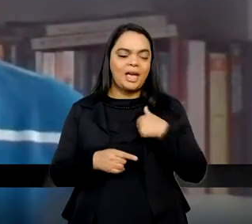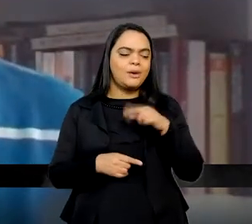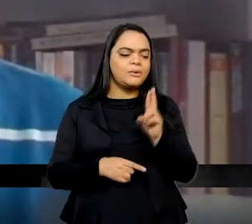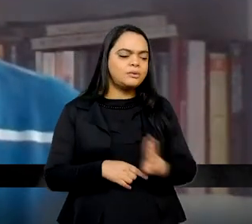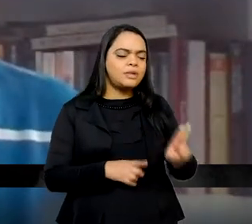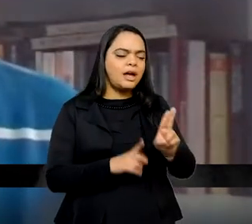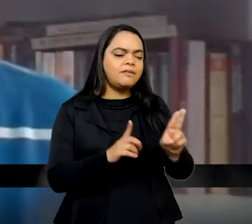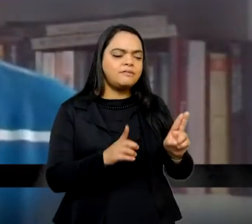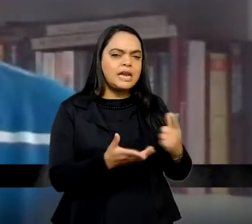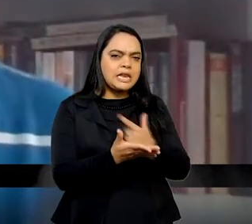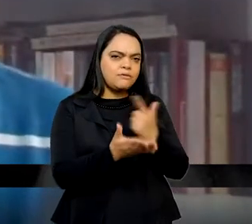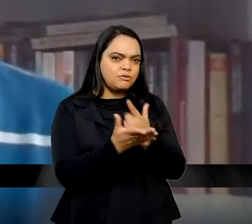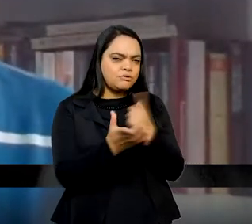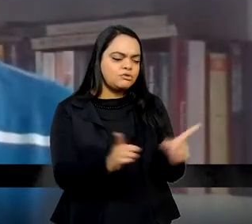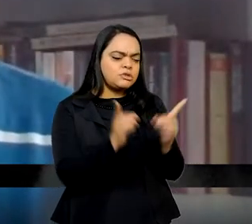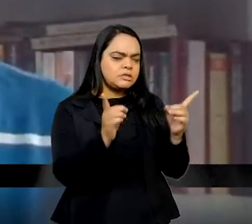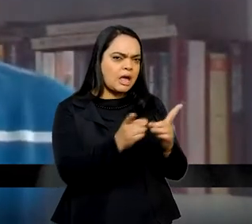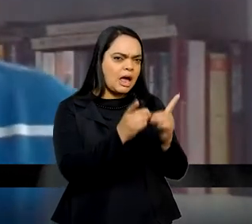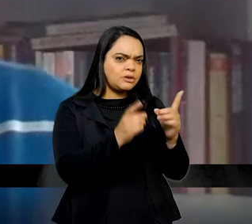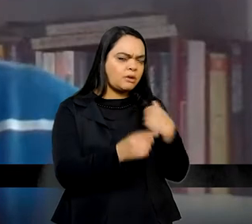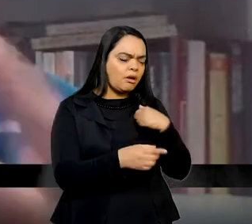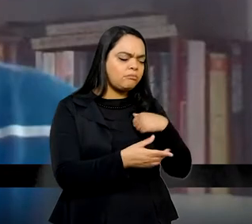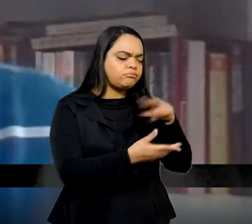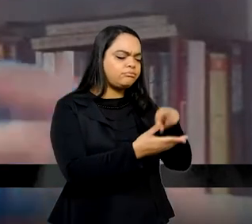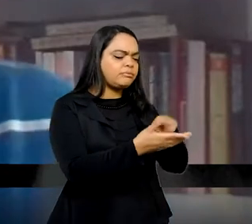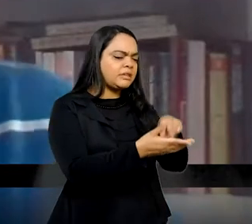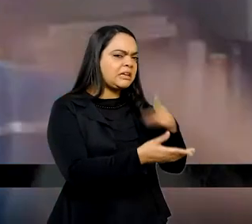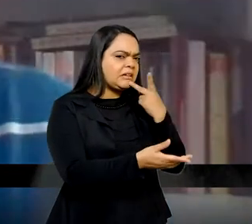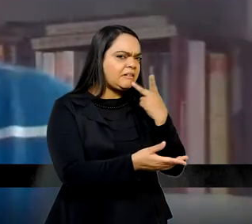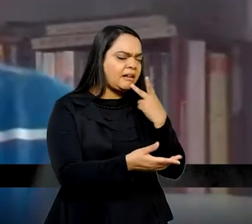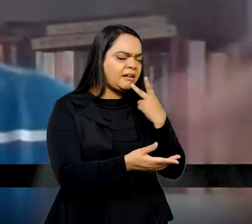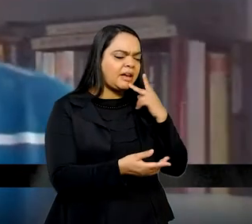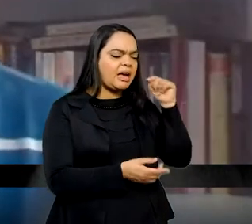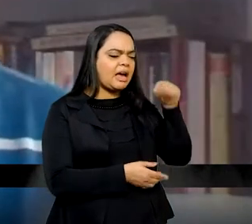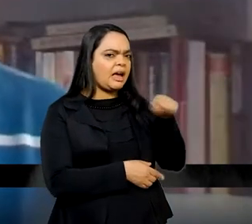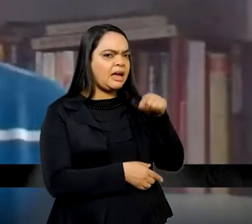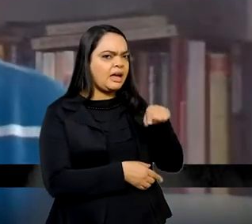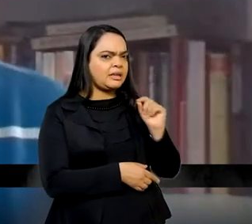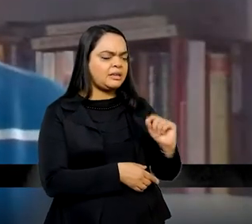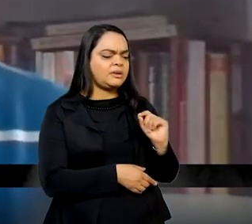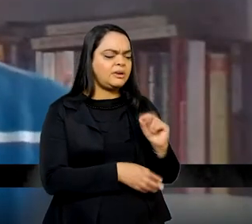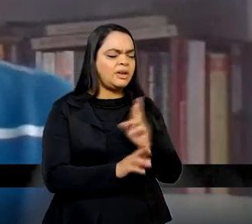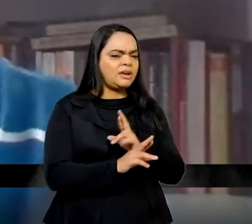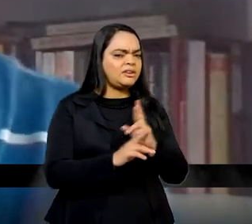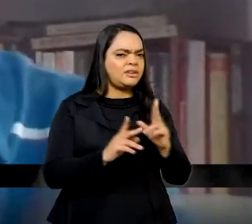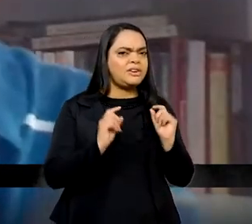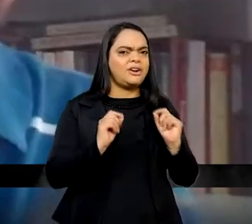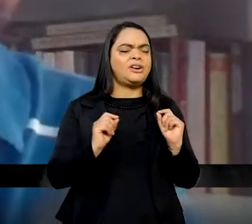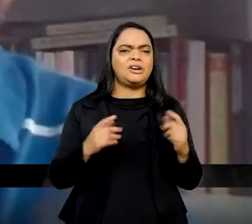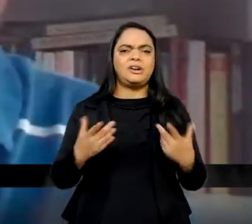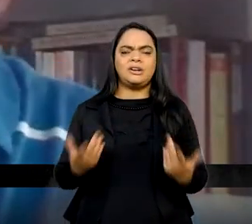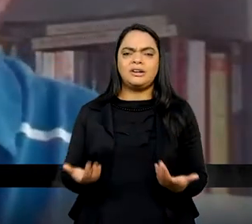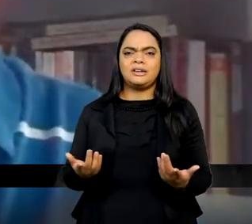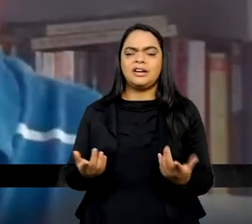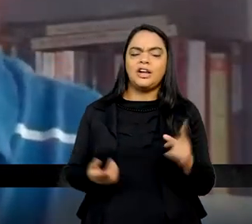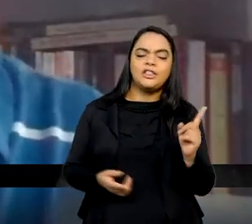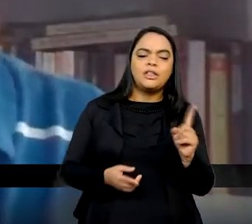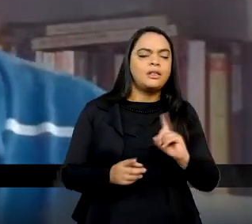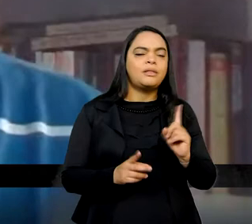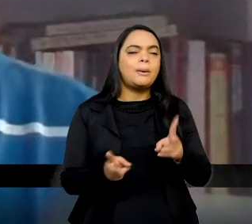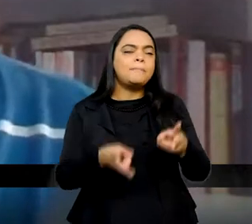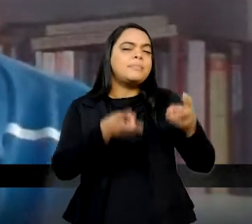e começava a falar, olha, mas só que aqui a gente no interior era assim, era outra localidade. E isso